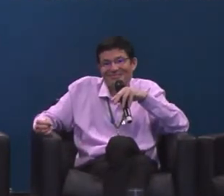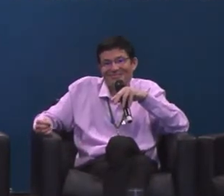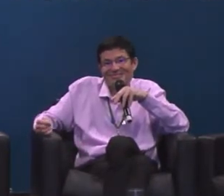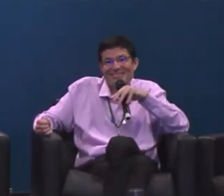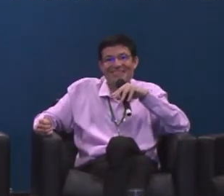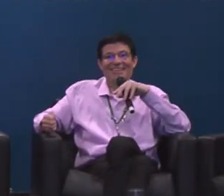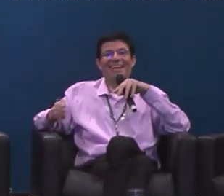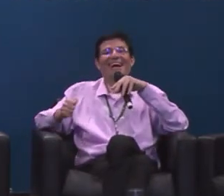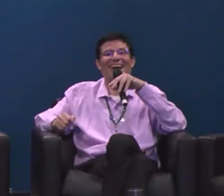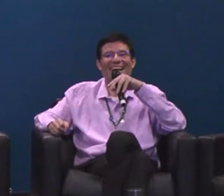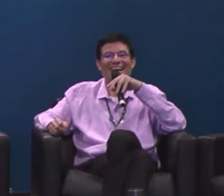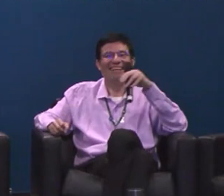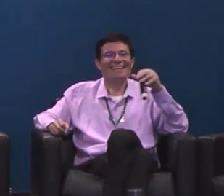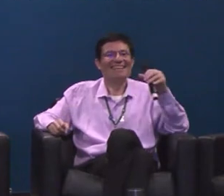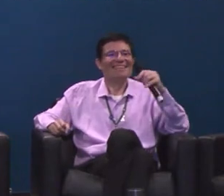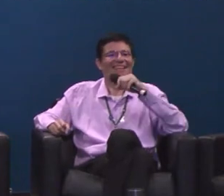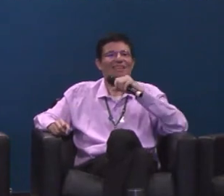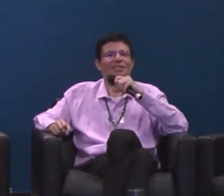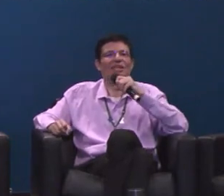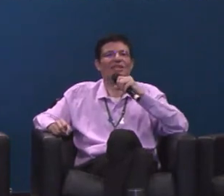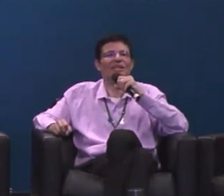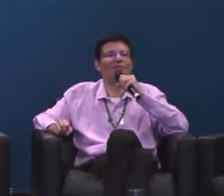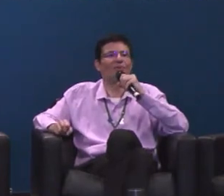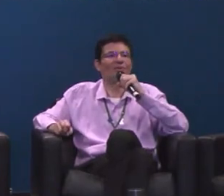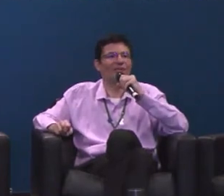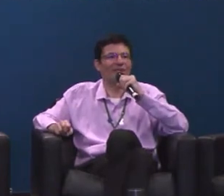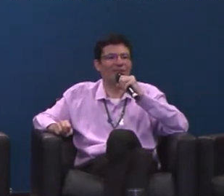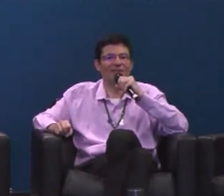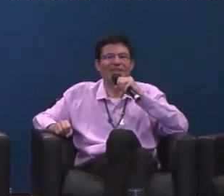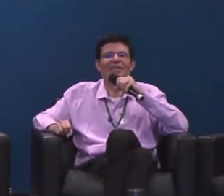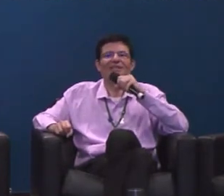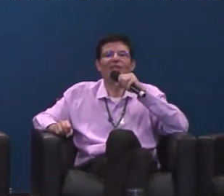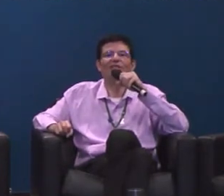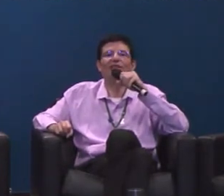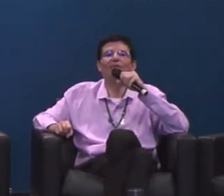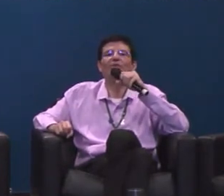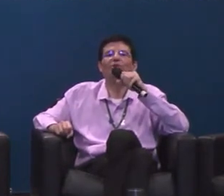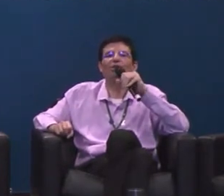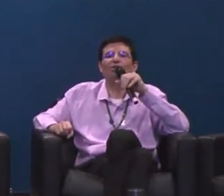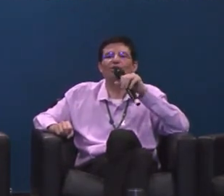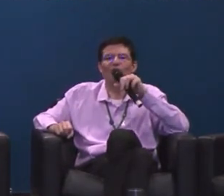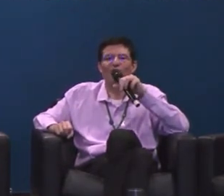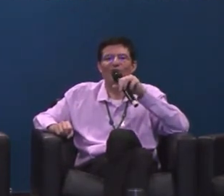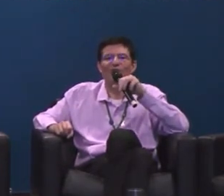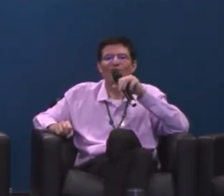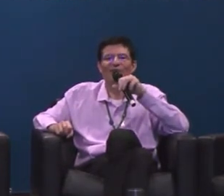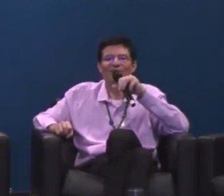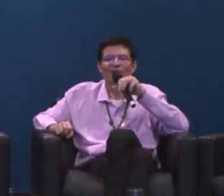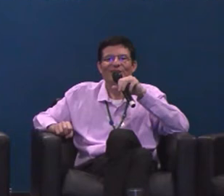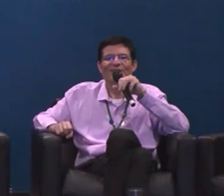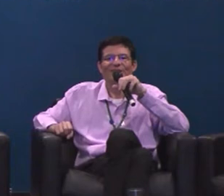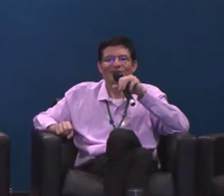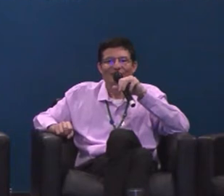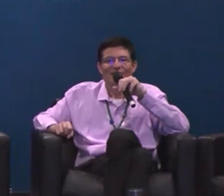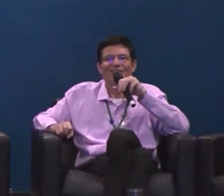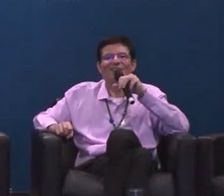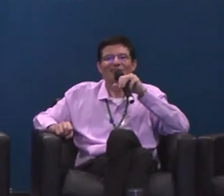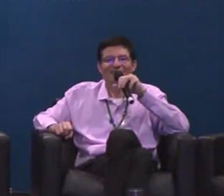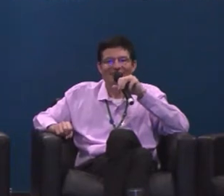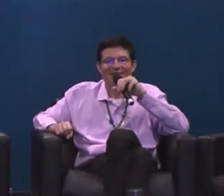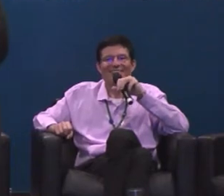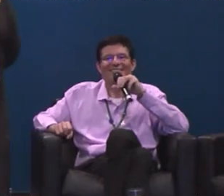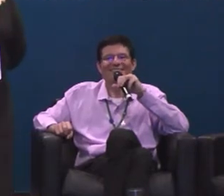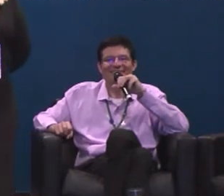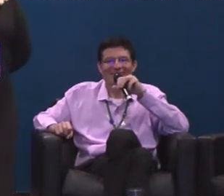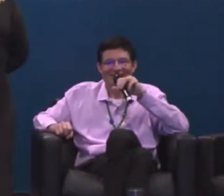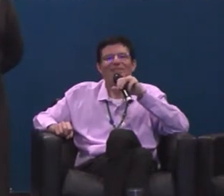force. Certo, Jane, Jane, vamos seguindo. Nós teremos todos os... Eu ia discutir mais, mas não tem jeito, a gente tem que discutir.